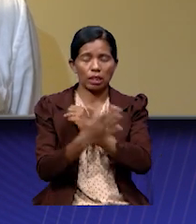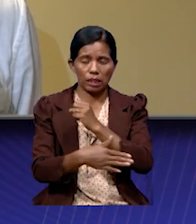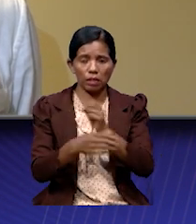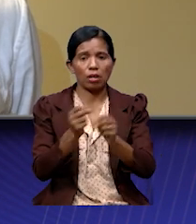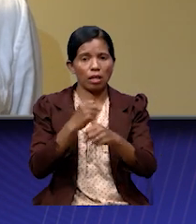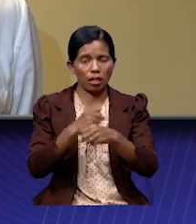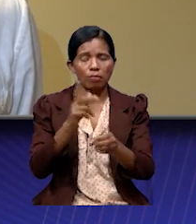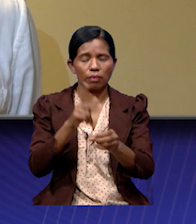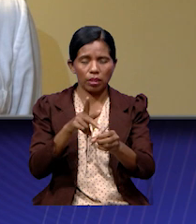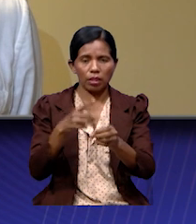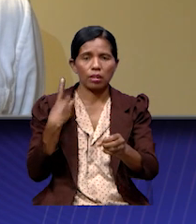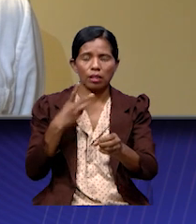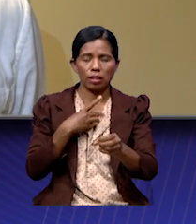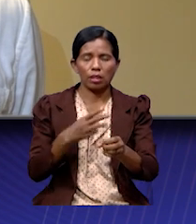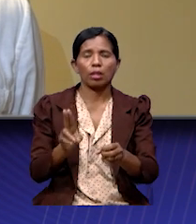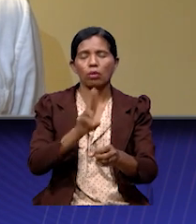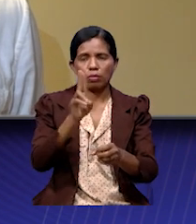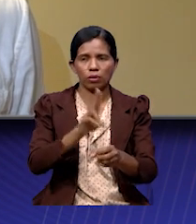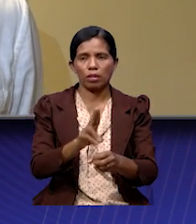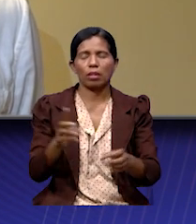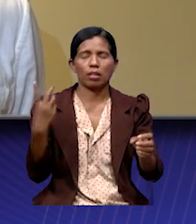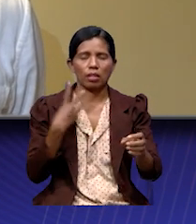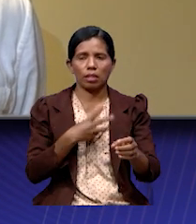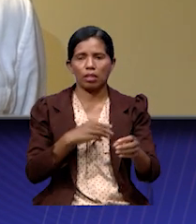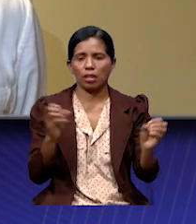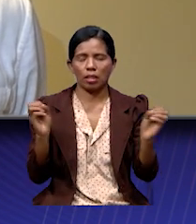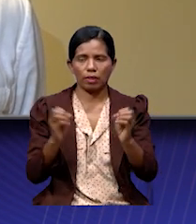terms de mina nabe ita usa, ita laya refineria,